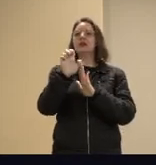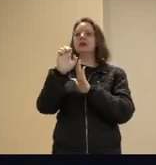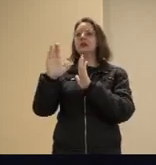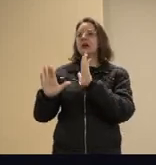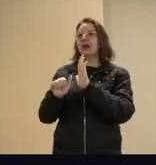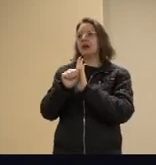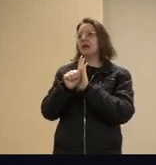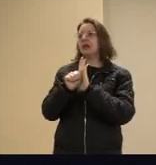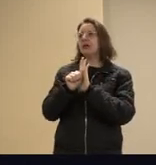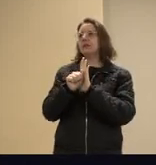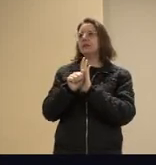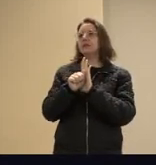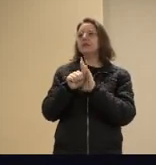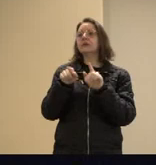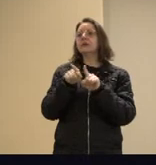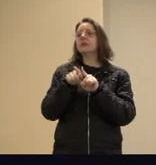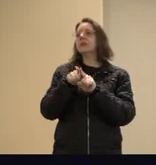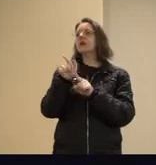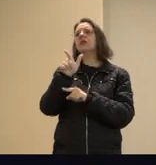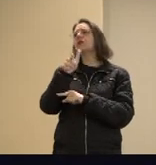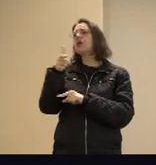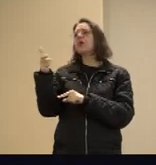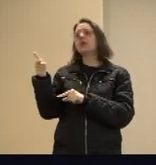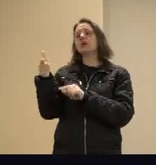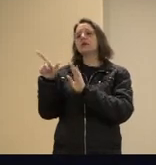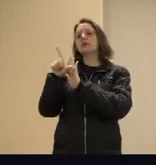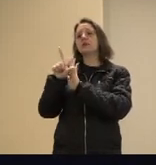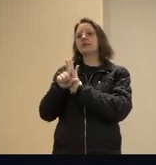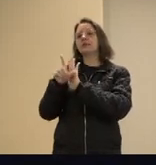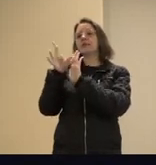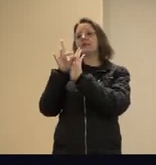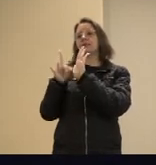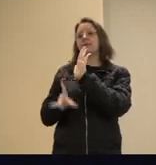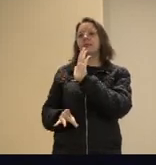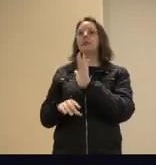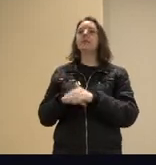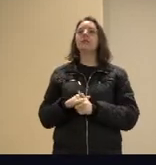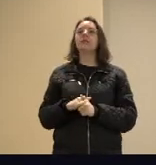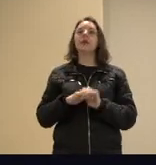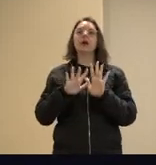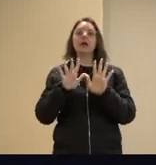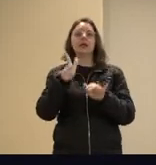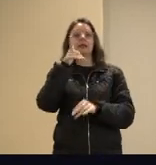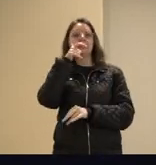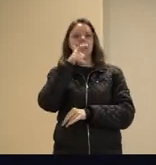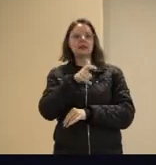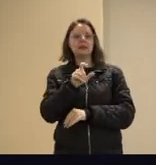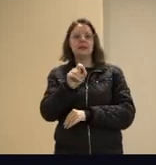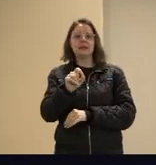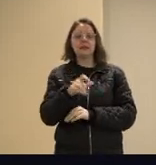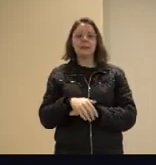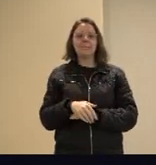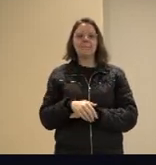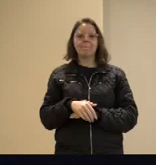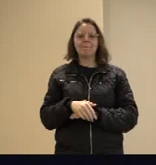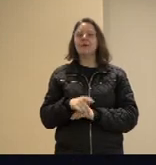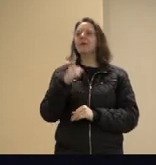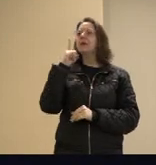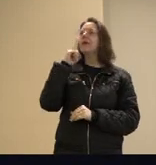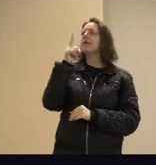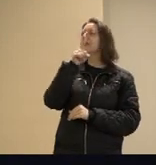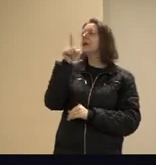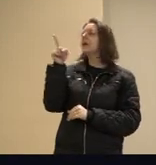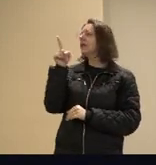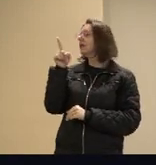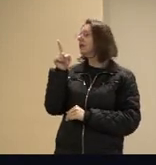do Adolescente e as demais legislações correlatas. Interessante, se eu ouvi equivocadamente,